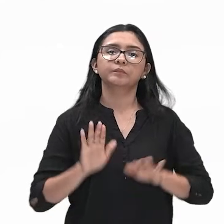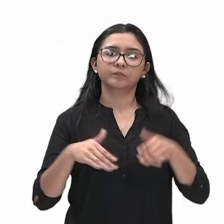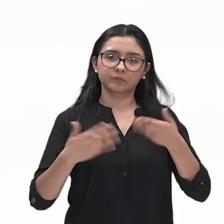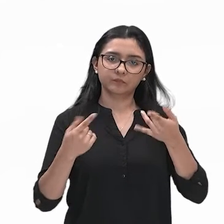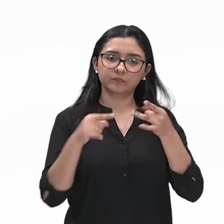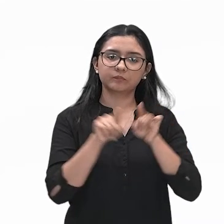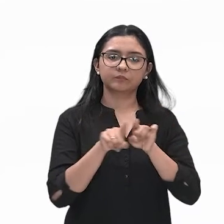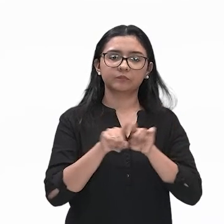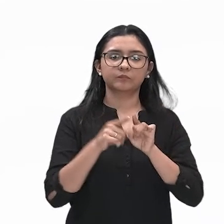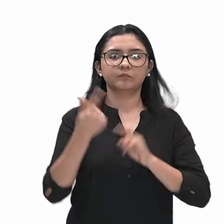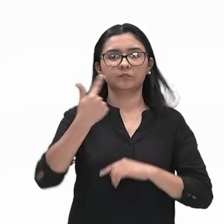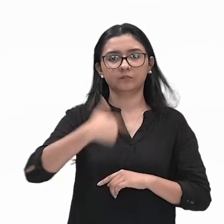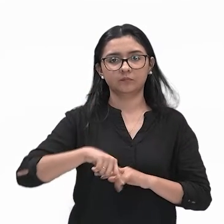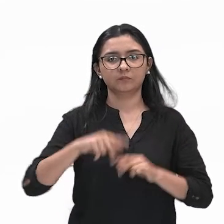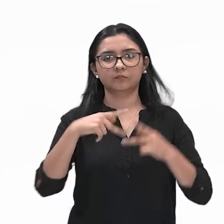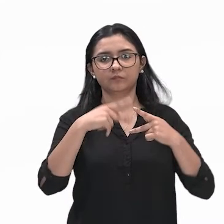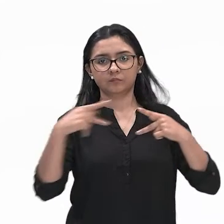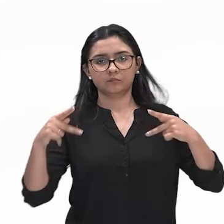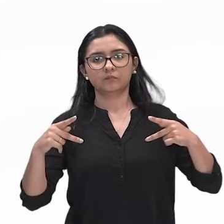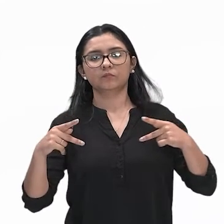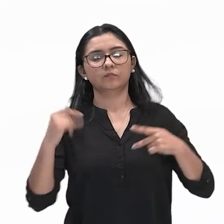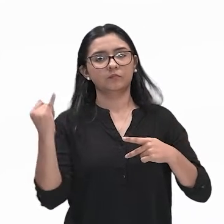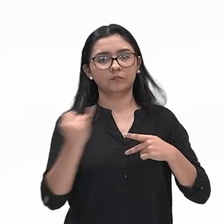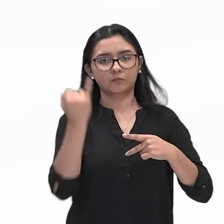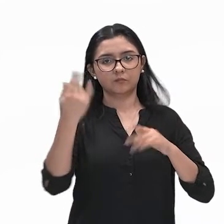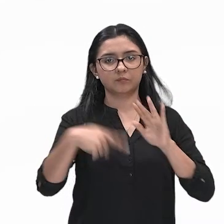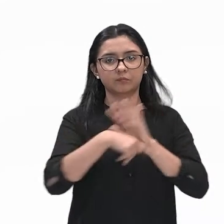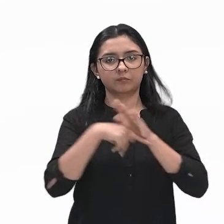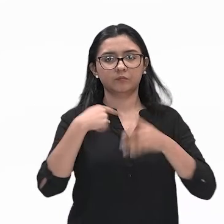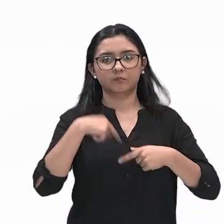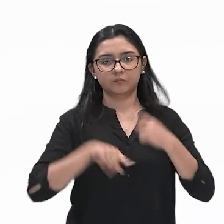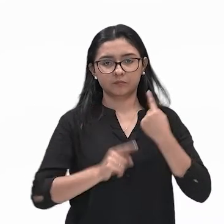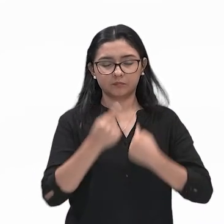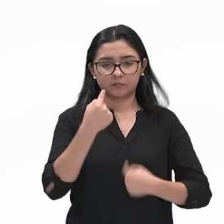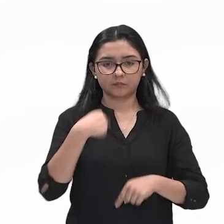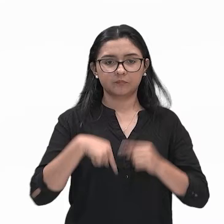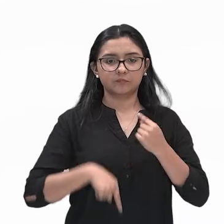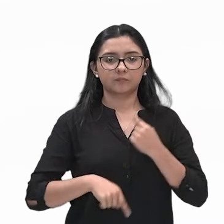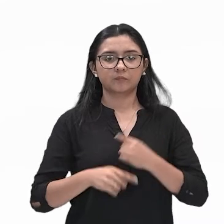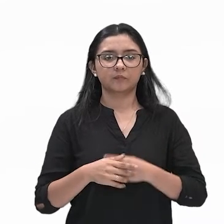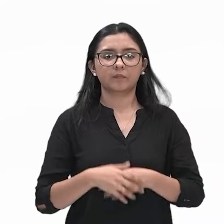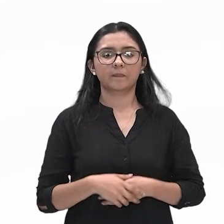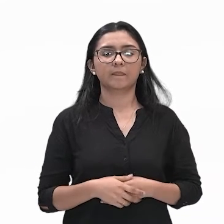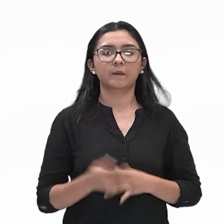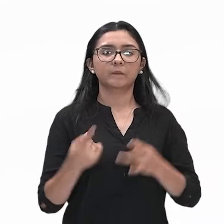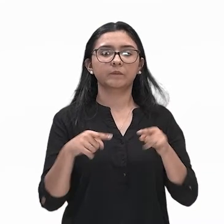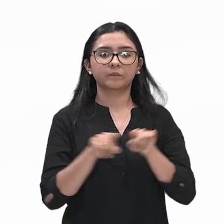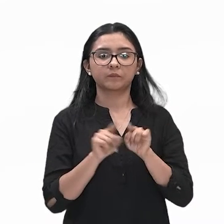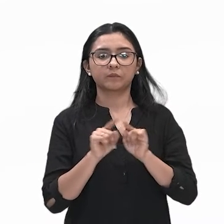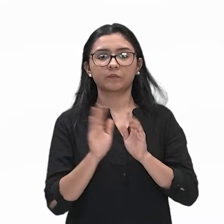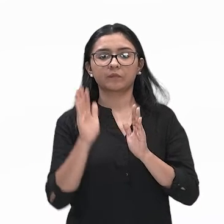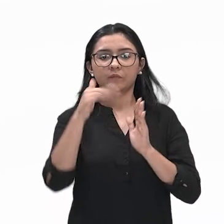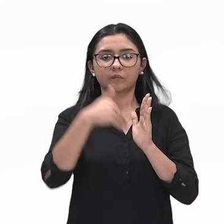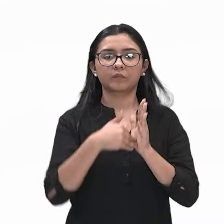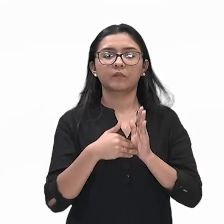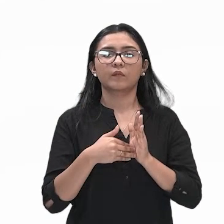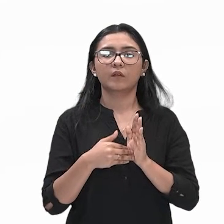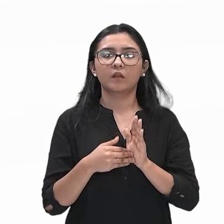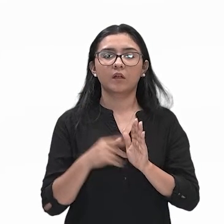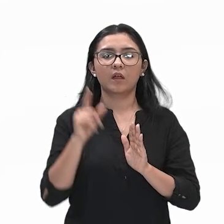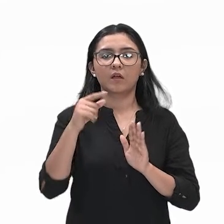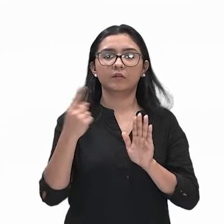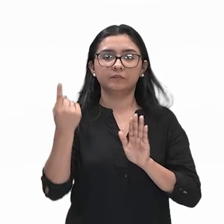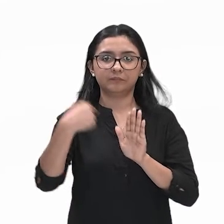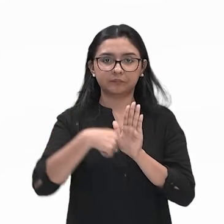também, mais uma vez, uma proteína importante ali para o nosso organismo. E, por último, no nosso sistema imunológico,